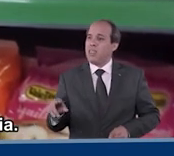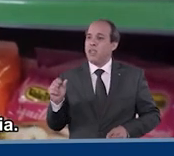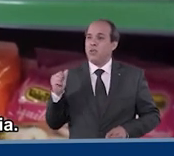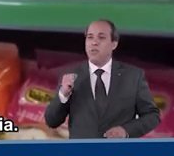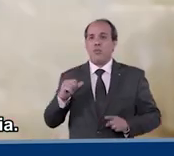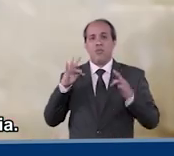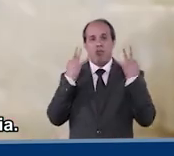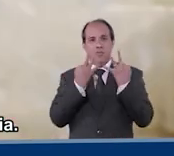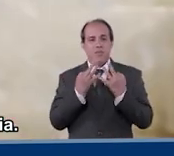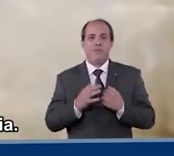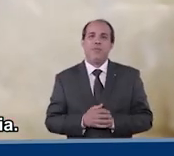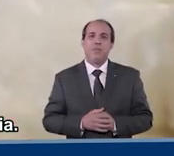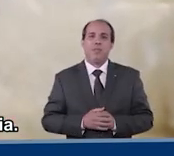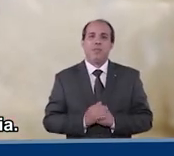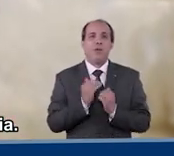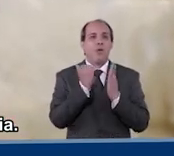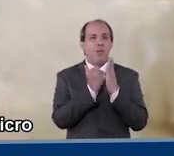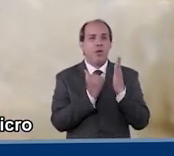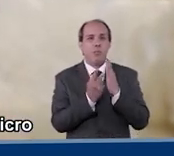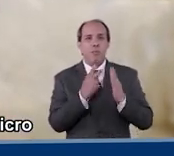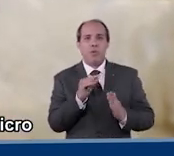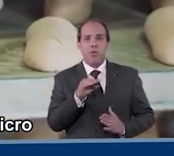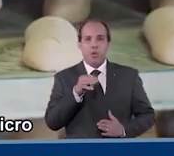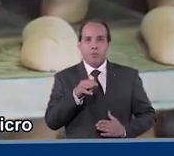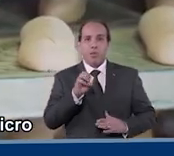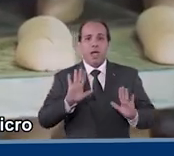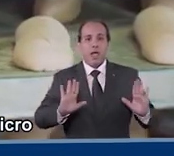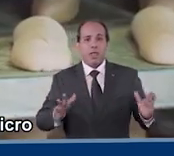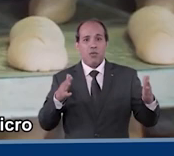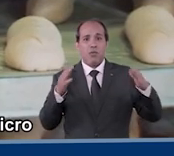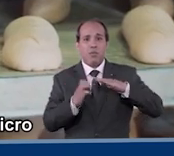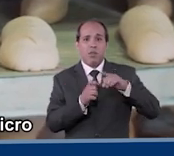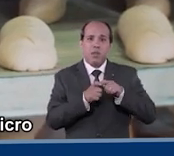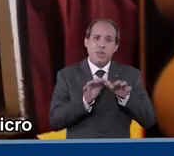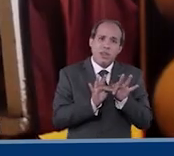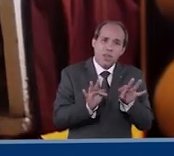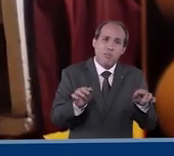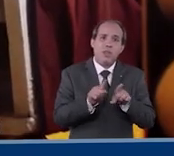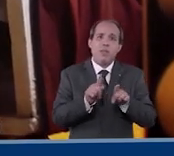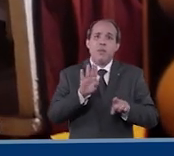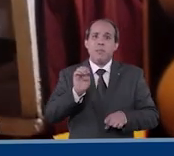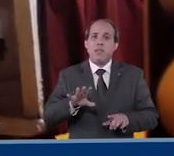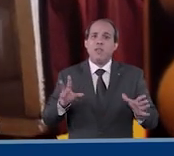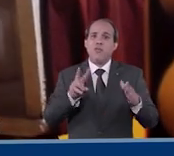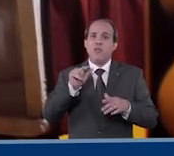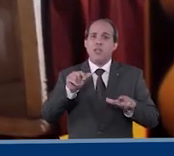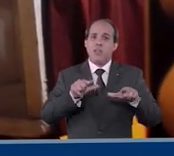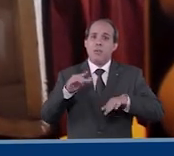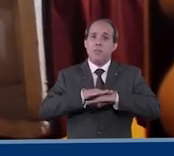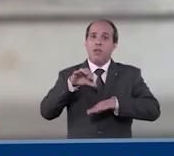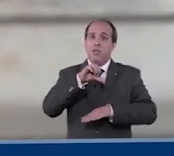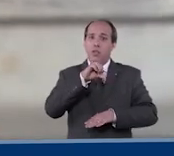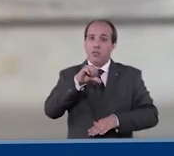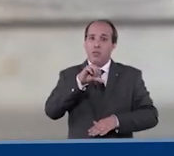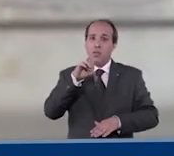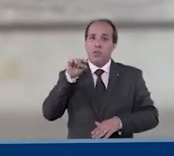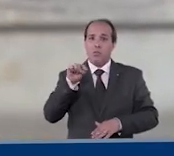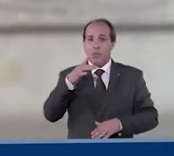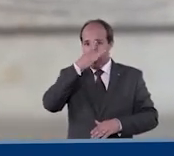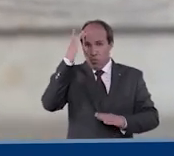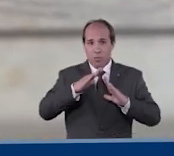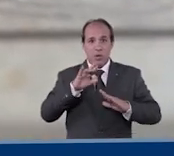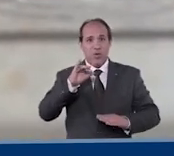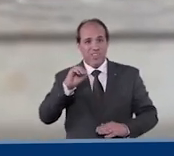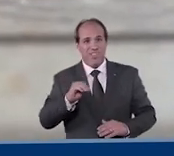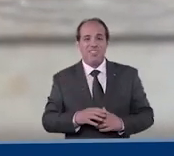emergencial equivale a mais de 10 anos de Bolsa Família. Programas como o Pronamp ajudaram micro e pequenas empresas e o Bem salvou o emprego de mais de